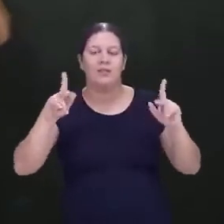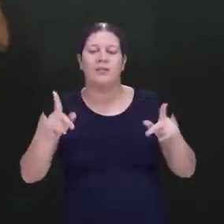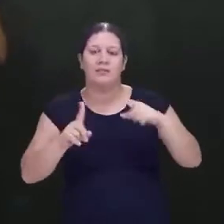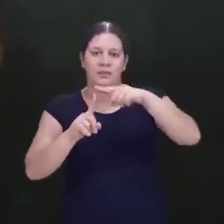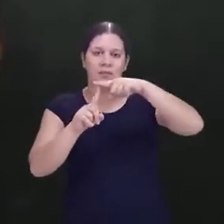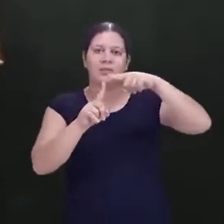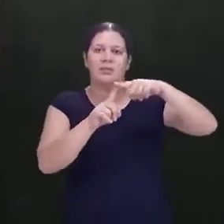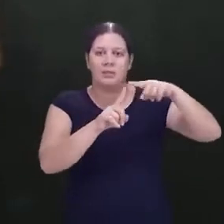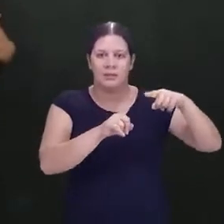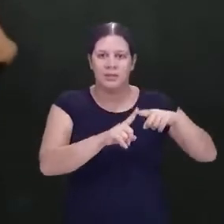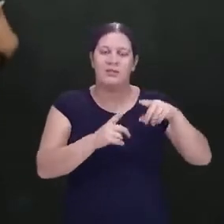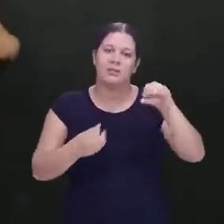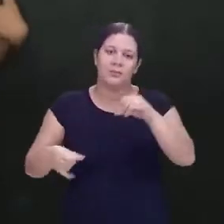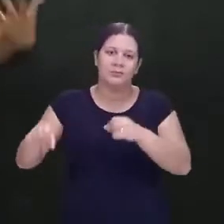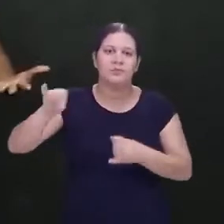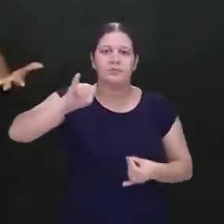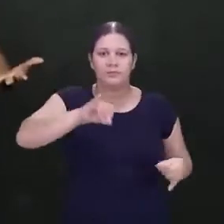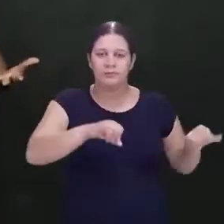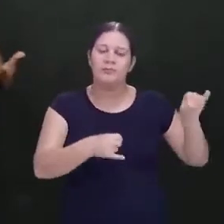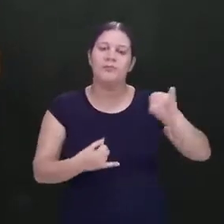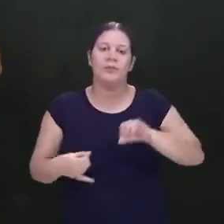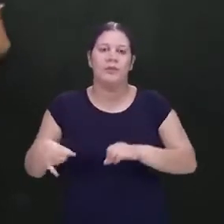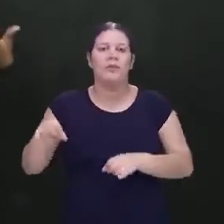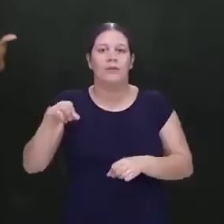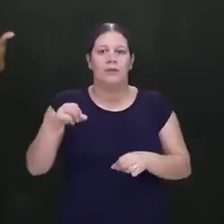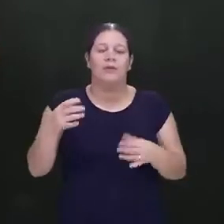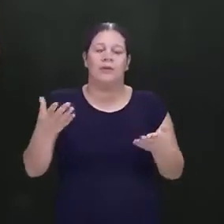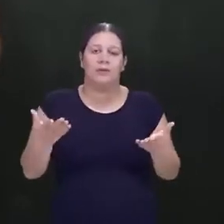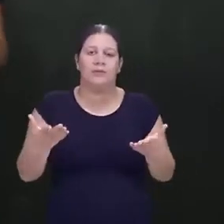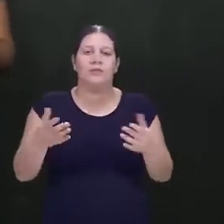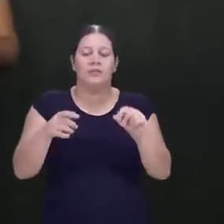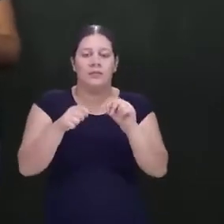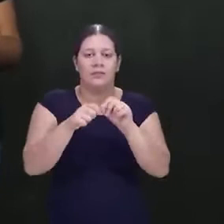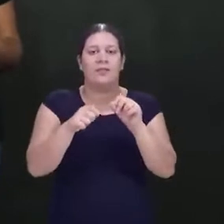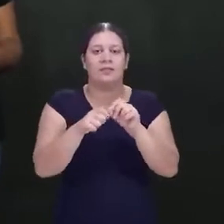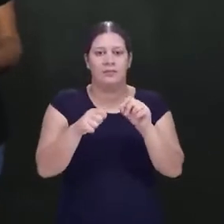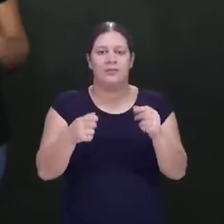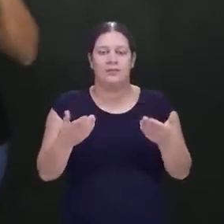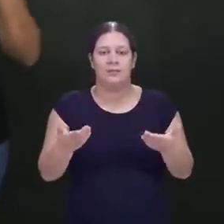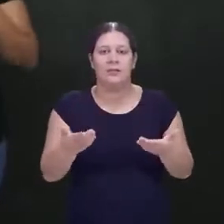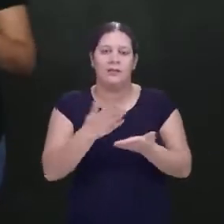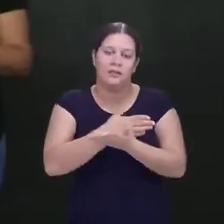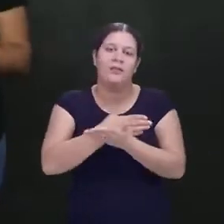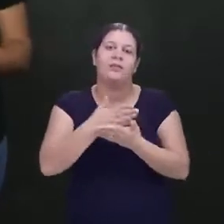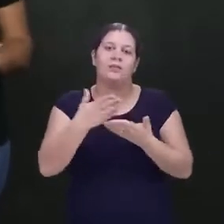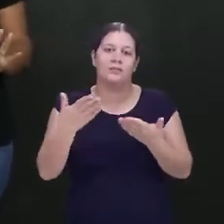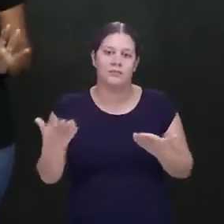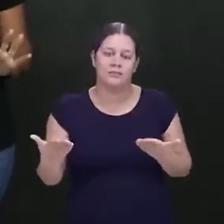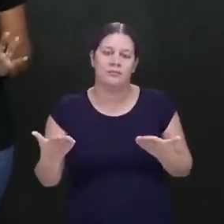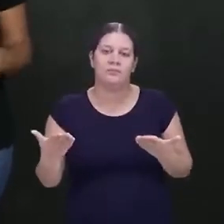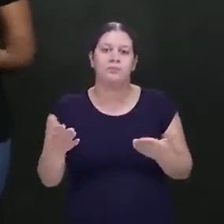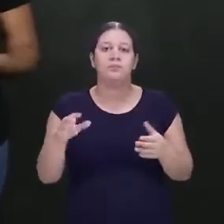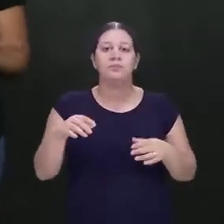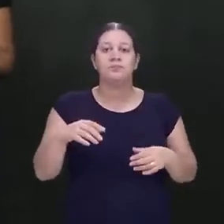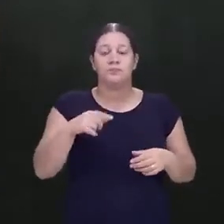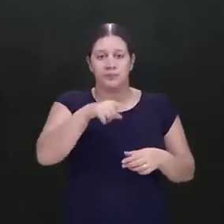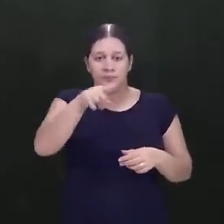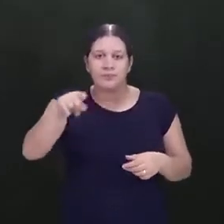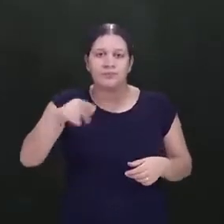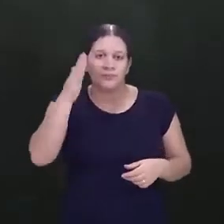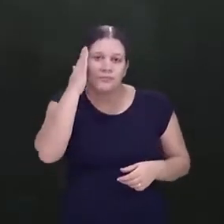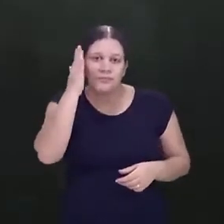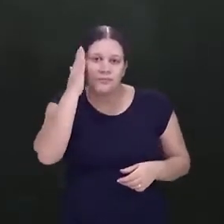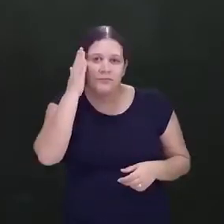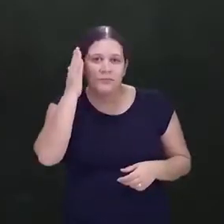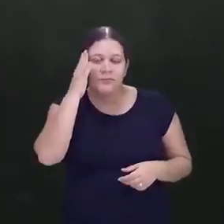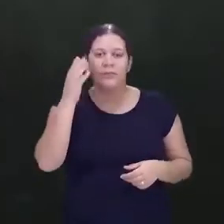tipos de reação químicas e diferentes formas de promover, de iniciar uma reação química. Você entendeu então